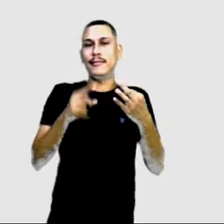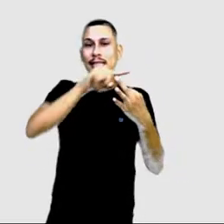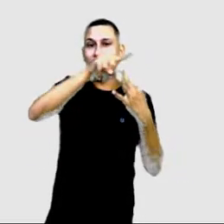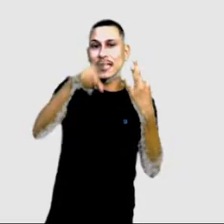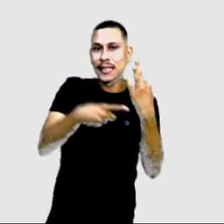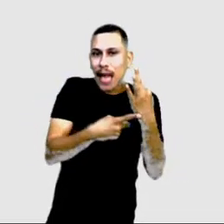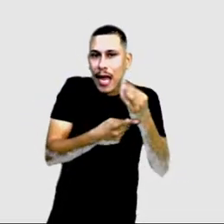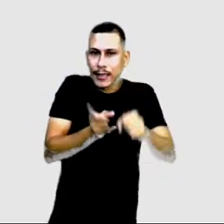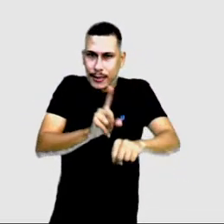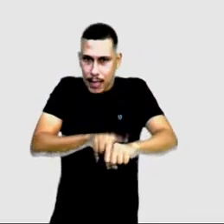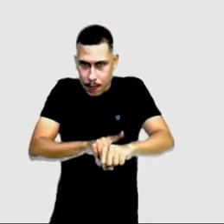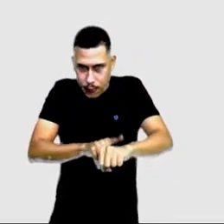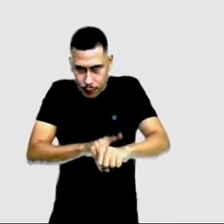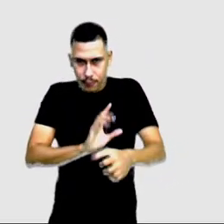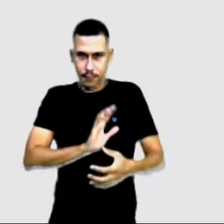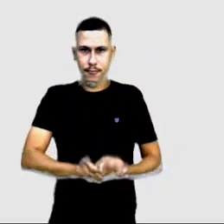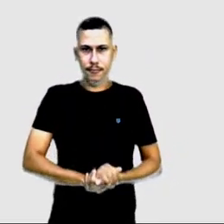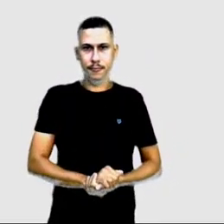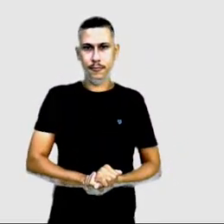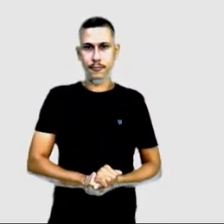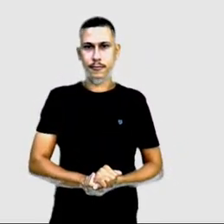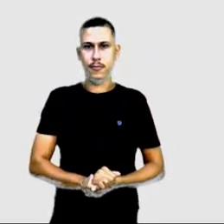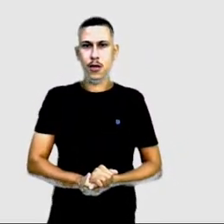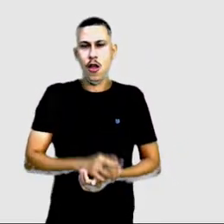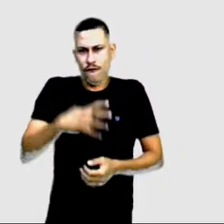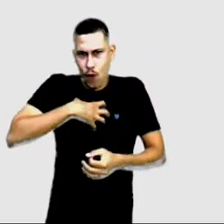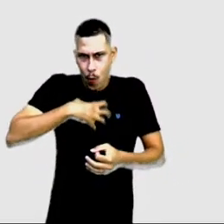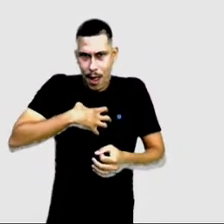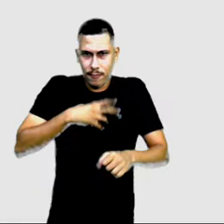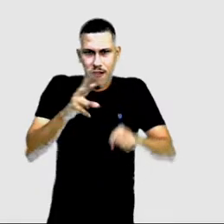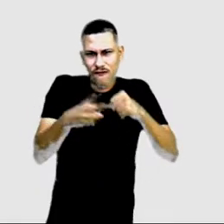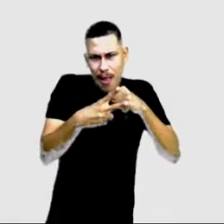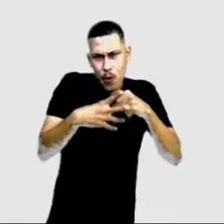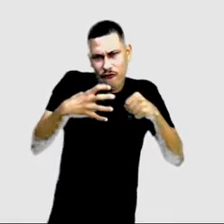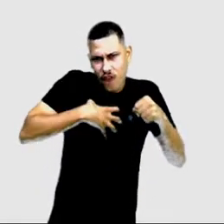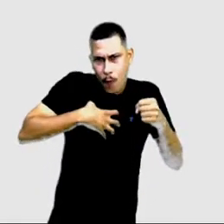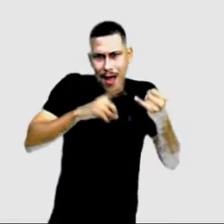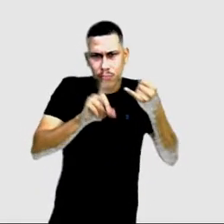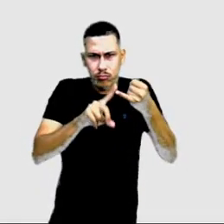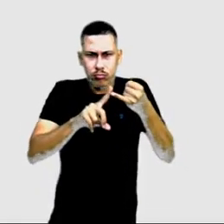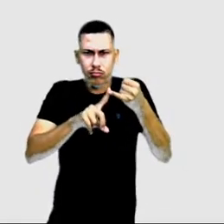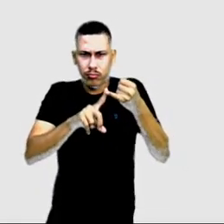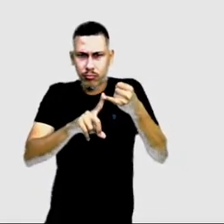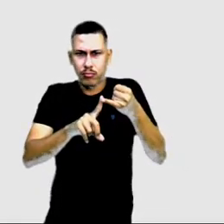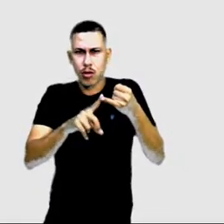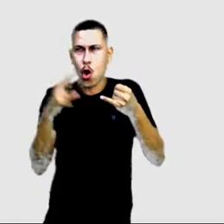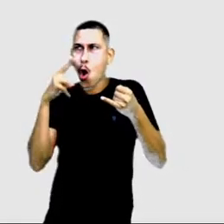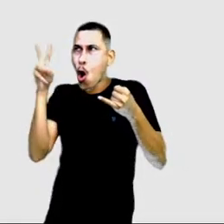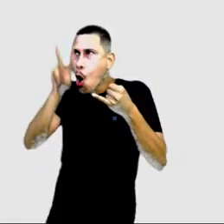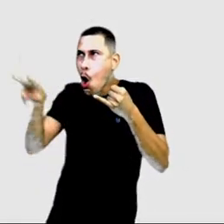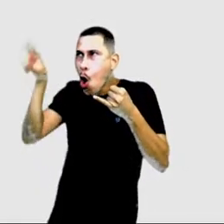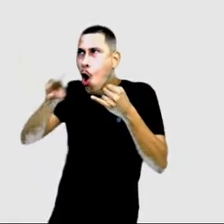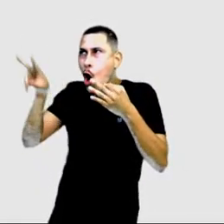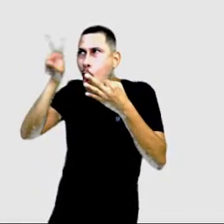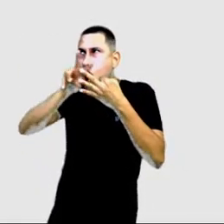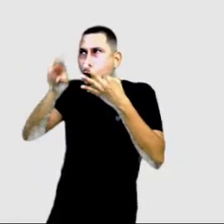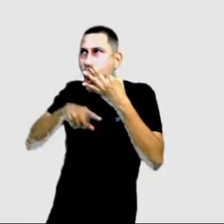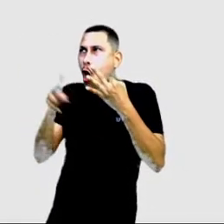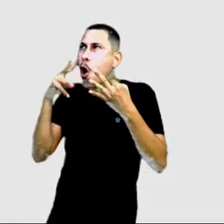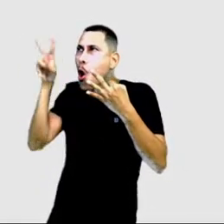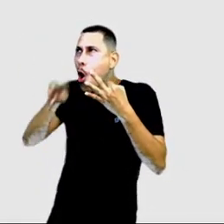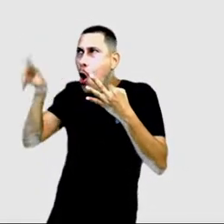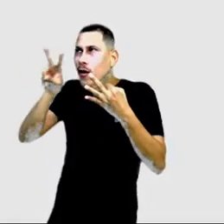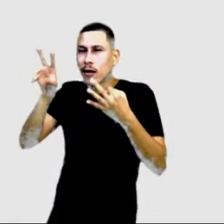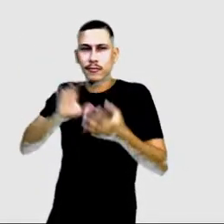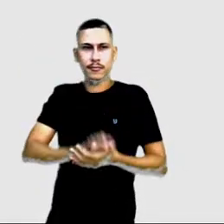verbos eles são classificadas em três módulos módulos um aplicativo subjuntivo e